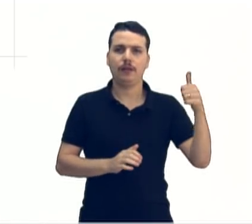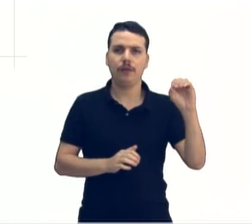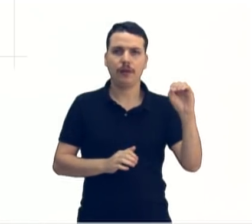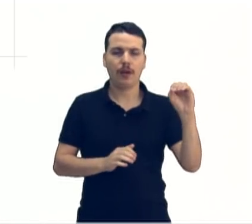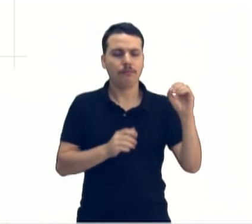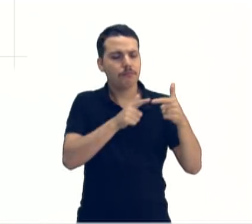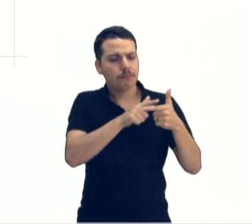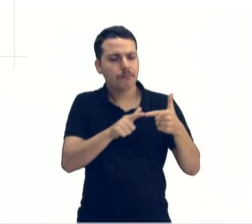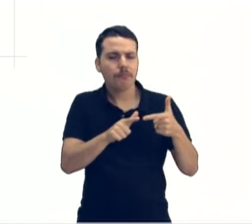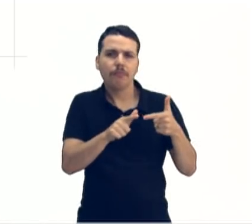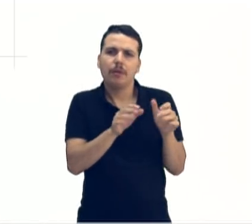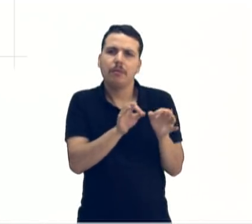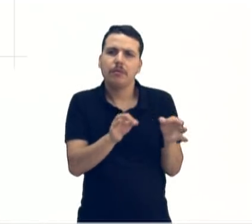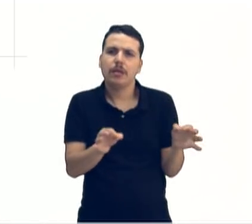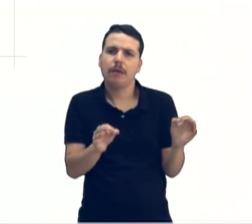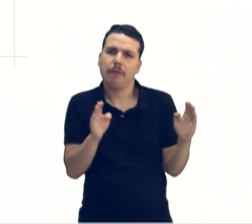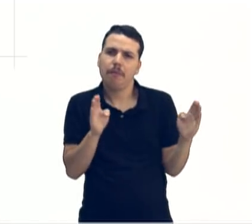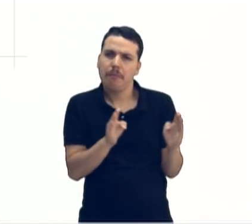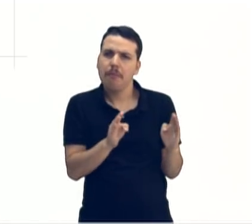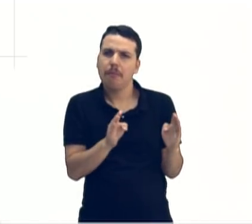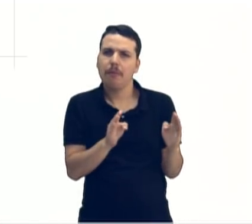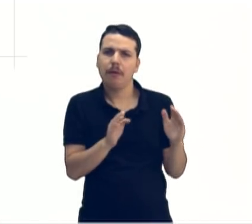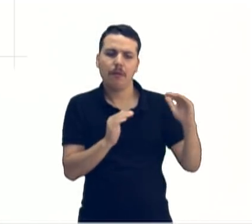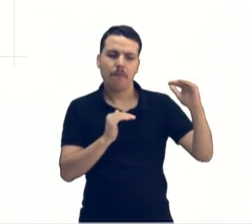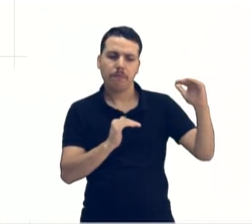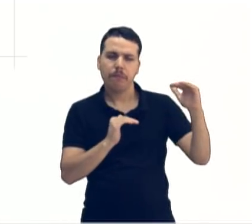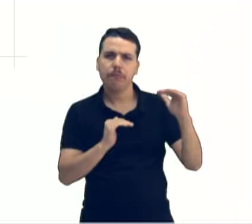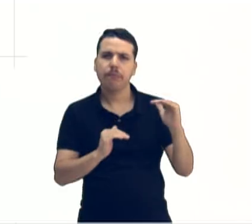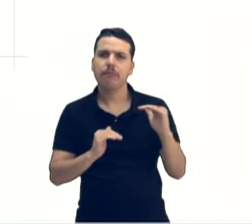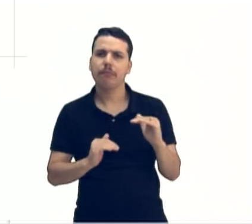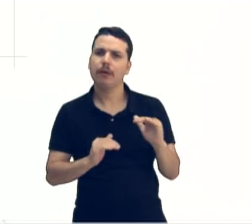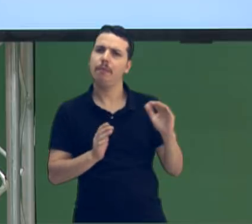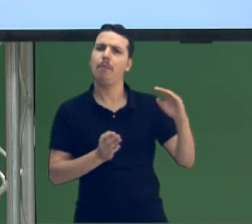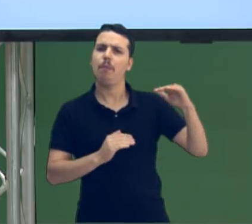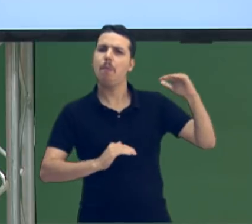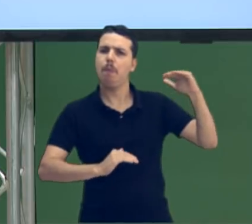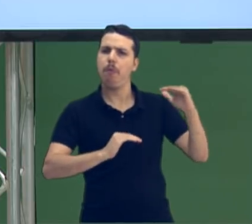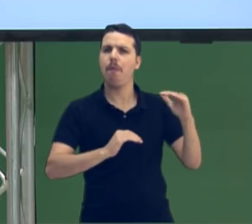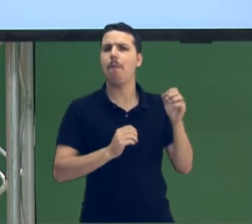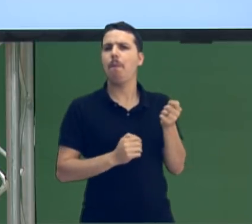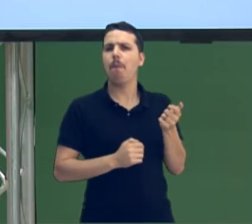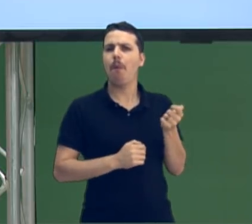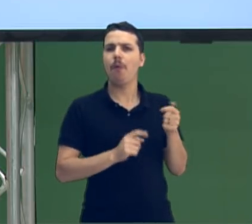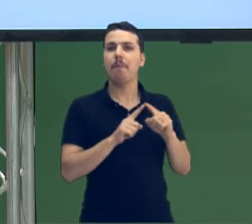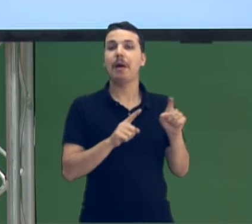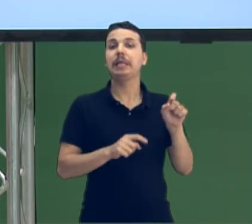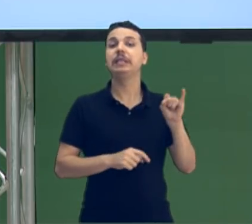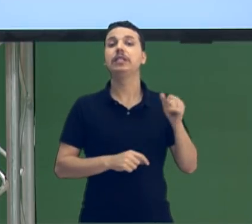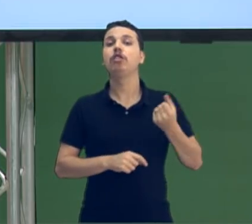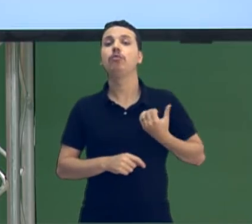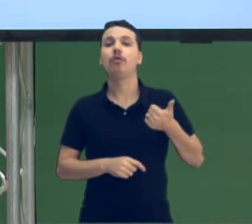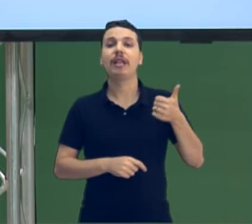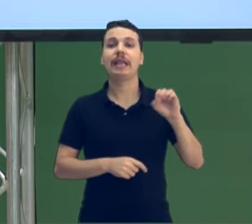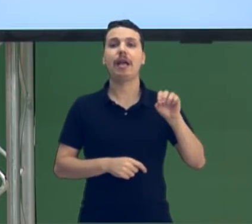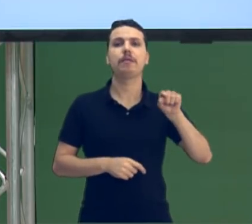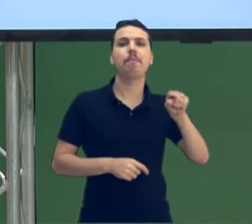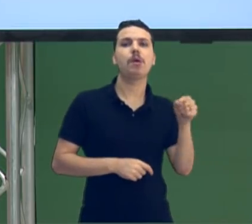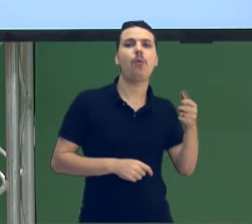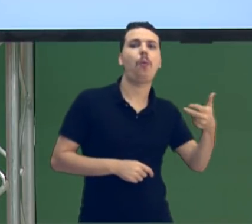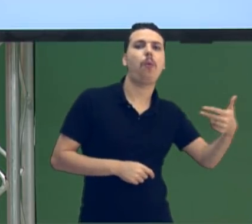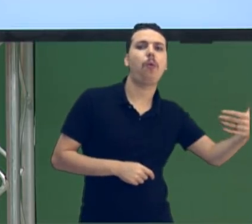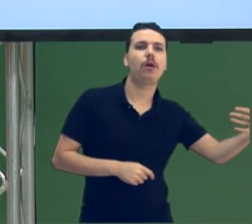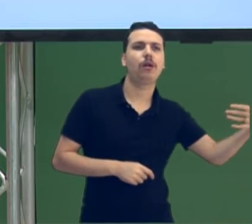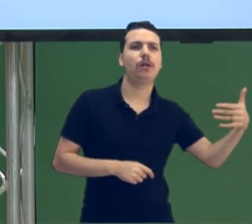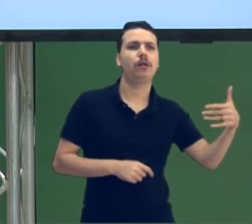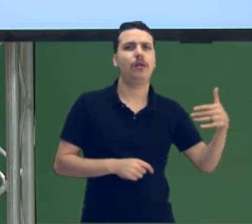pequenininha, né? Dá para eu fazer divisão, divisão, divisão. Mas, e se fosse um número 10.000 e alguma coisa? Nossa,